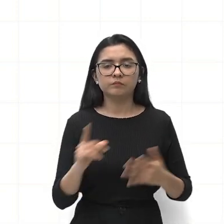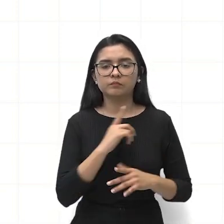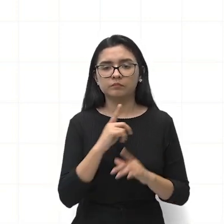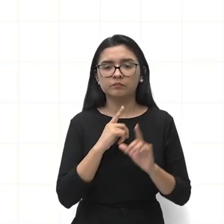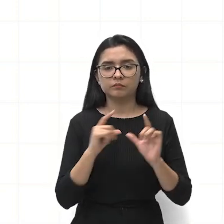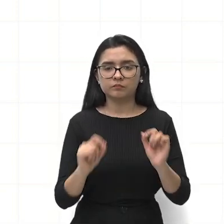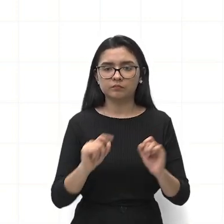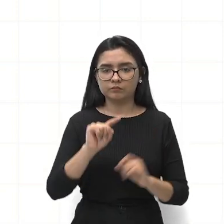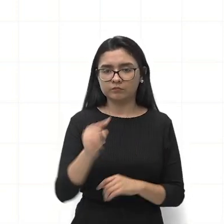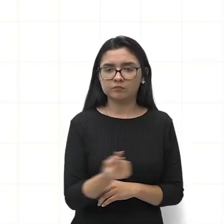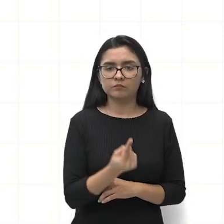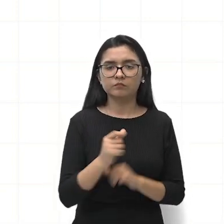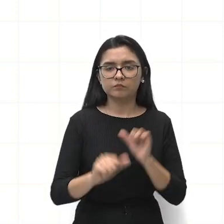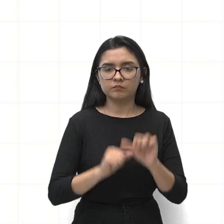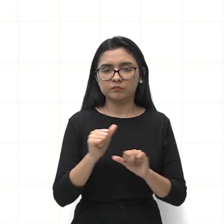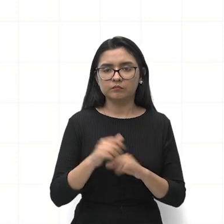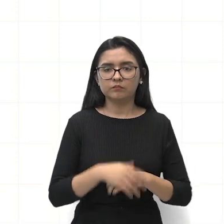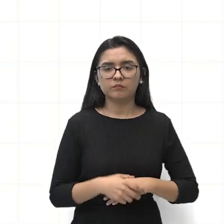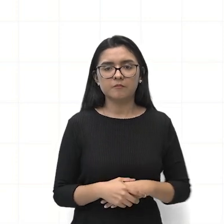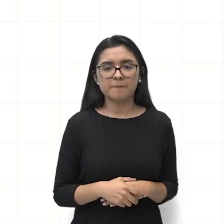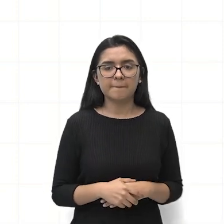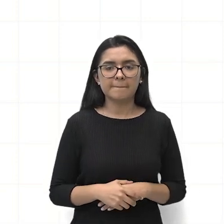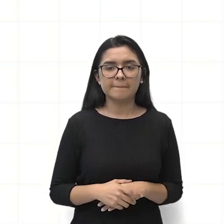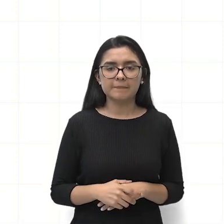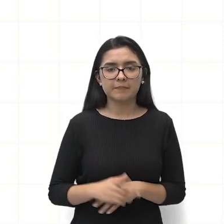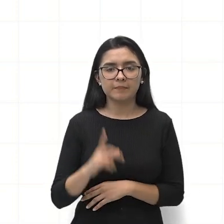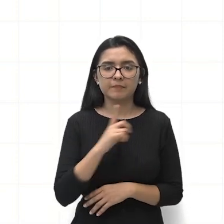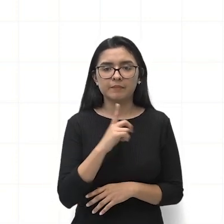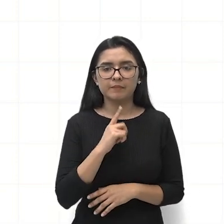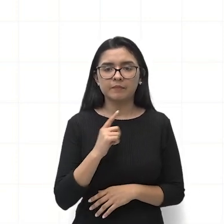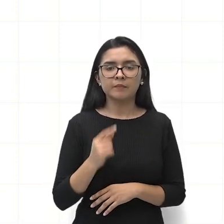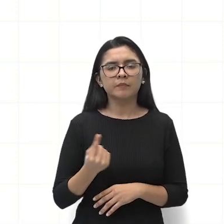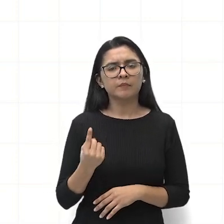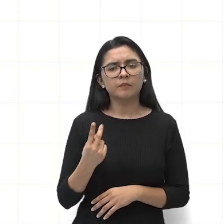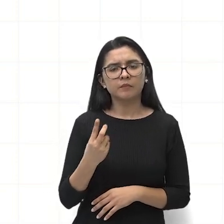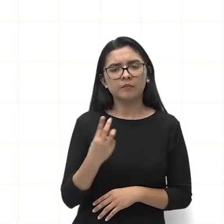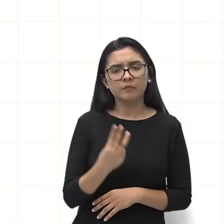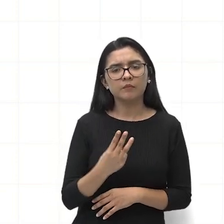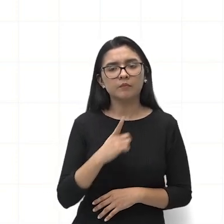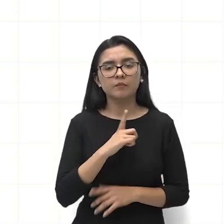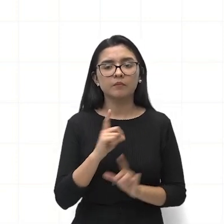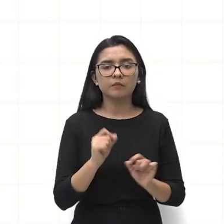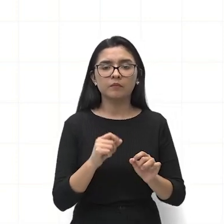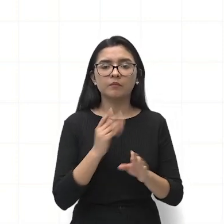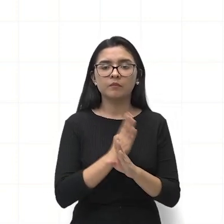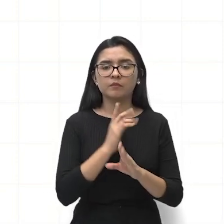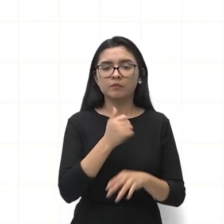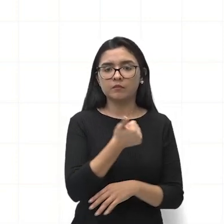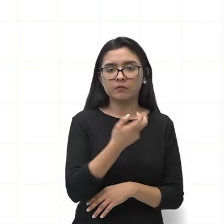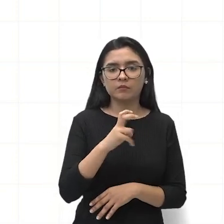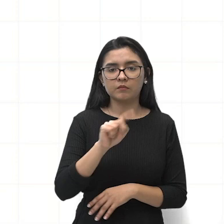Né? Deslocando a vírgula para a esquerda 3 casas, 1, 2, 3, eu vou ter